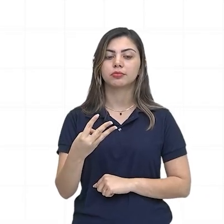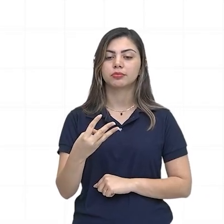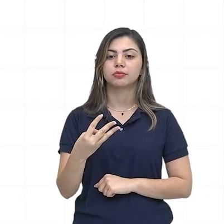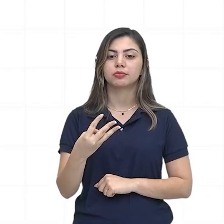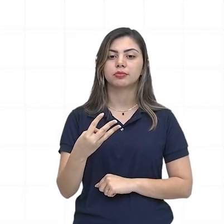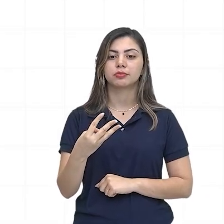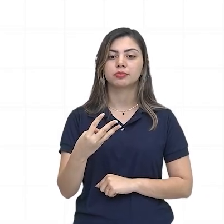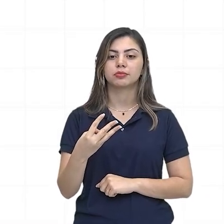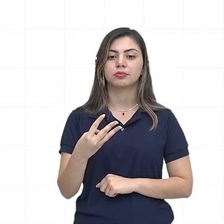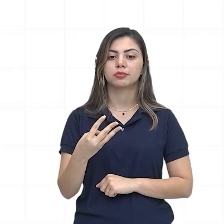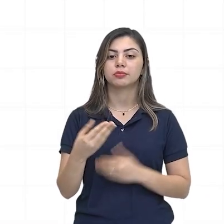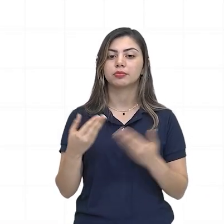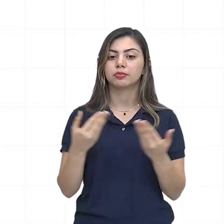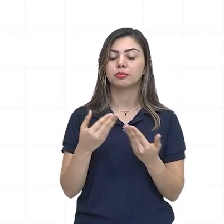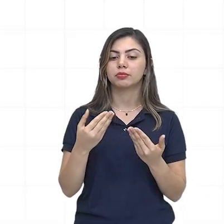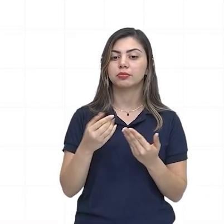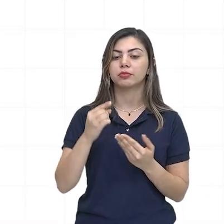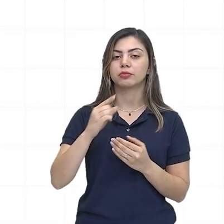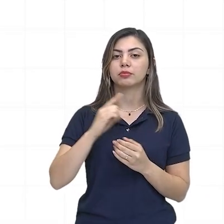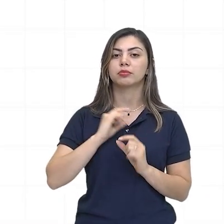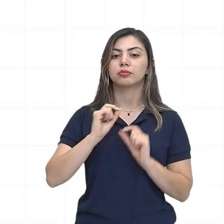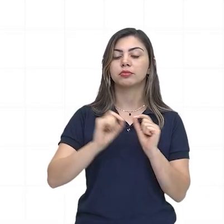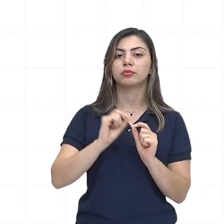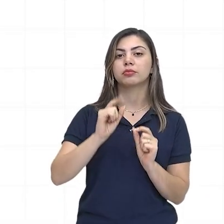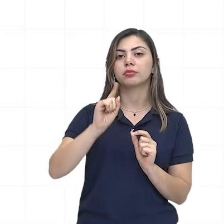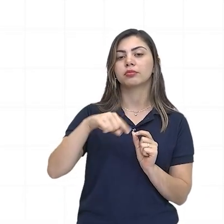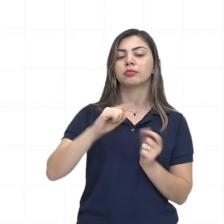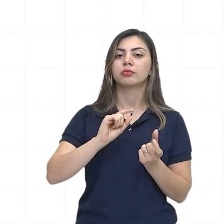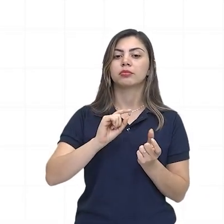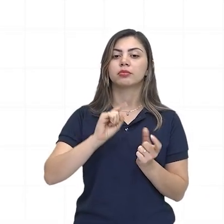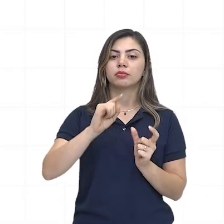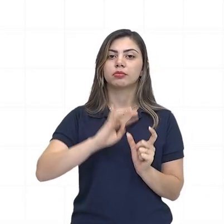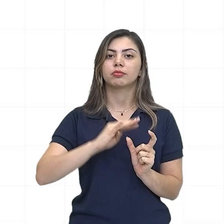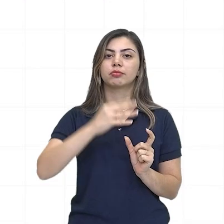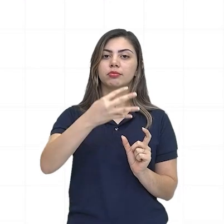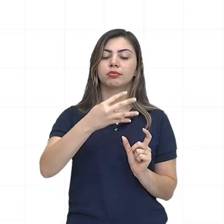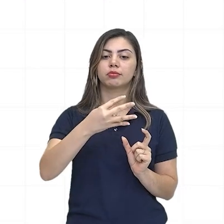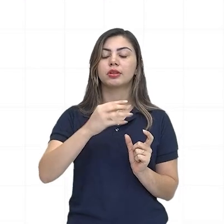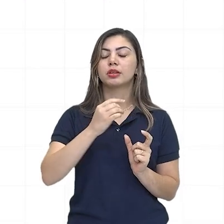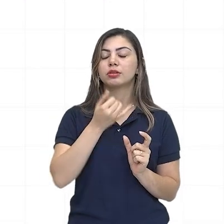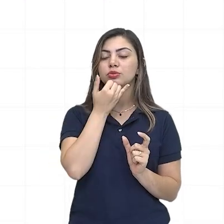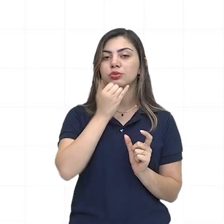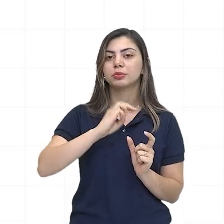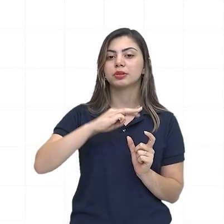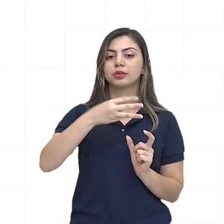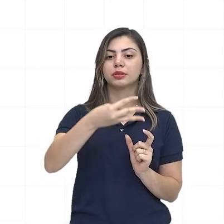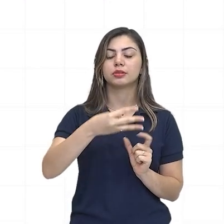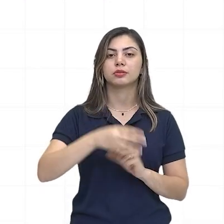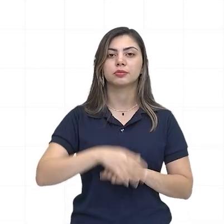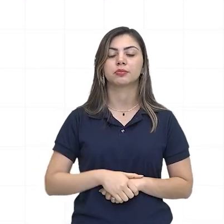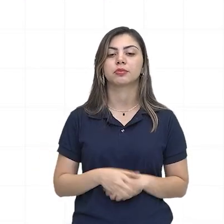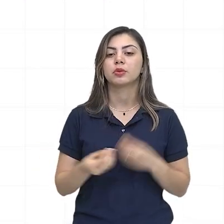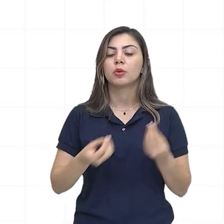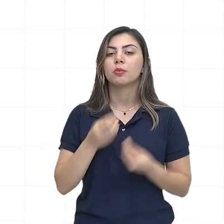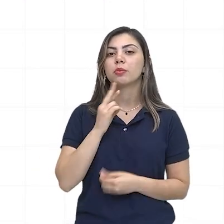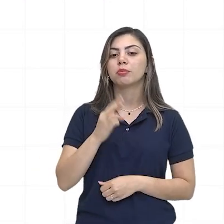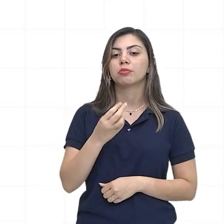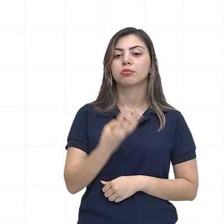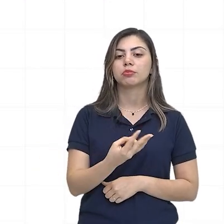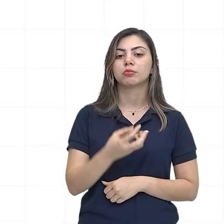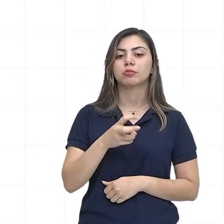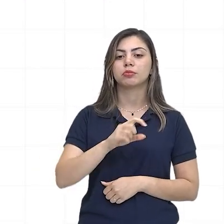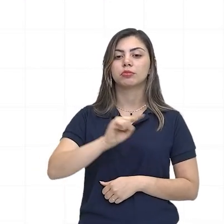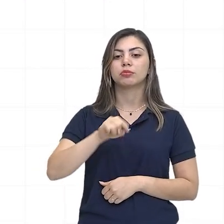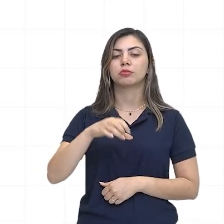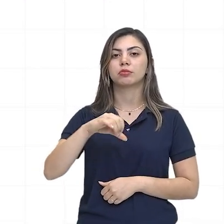3, digita a potência e agora o expoente, que também é 3. Então, 3,3 elevado a 3 é